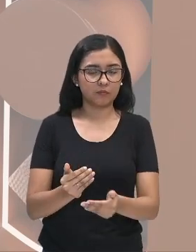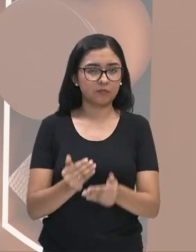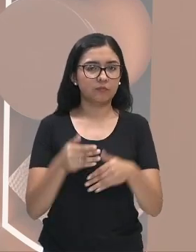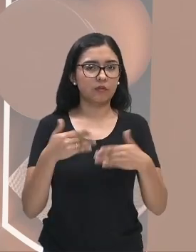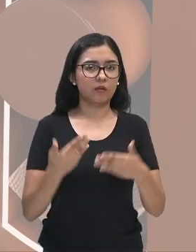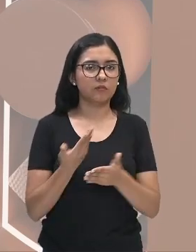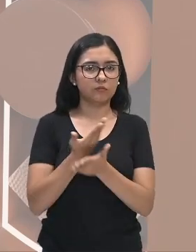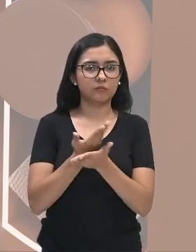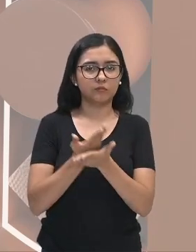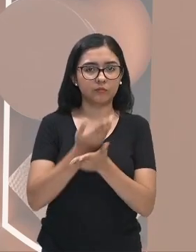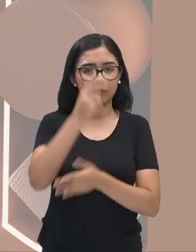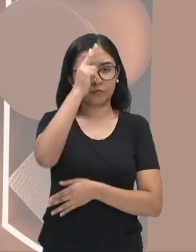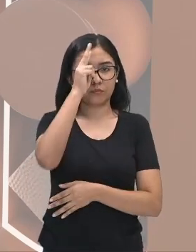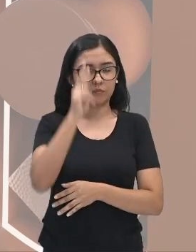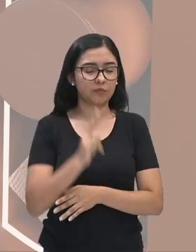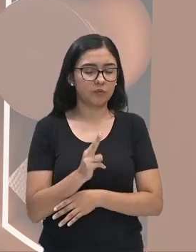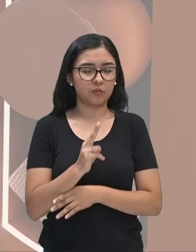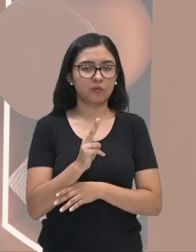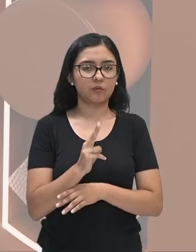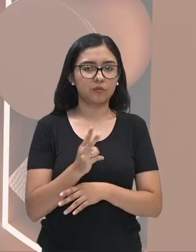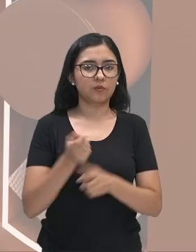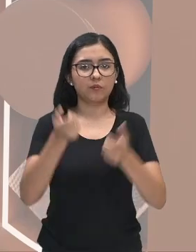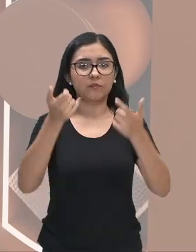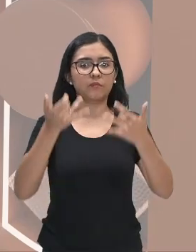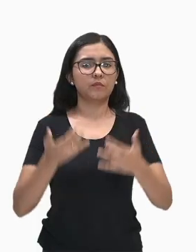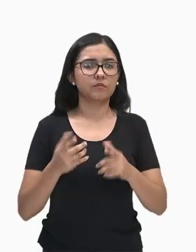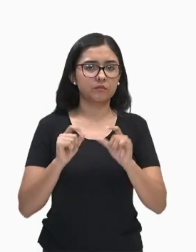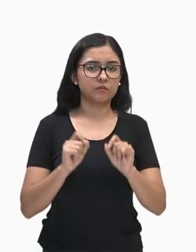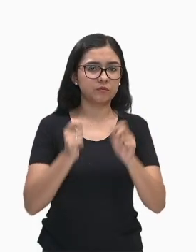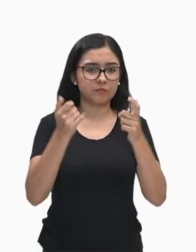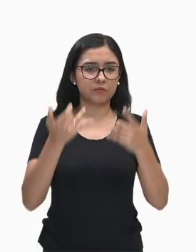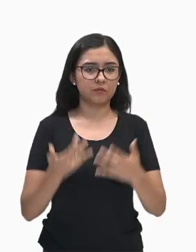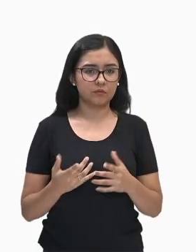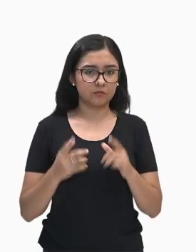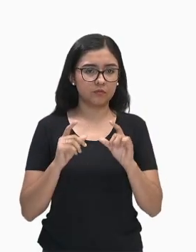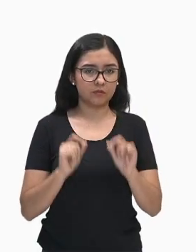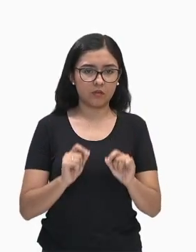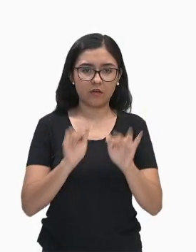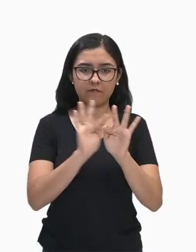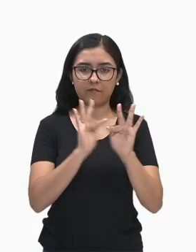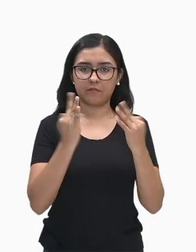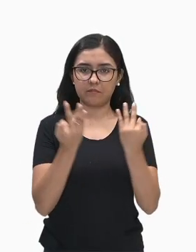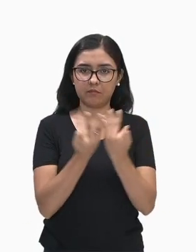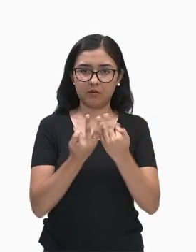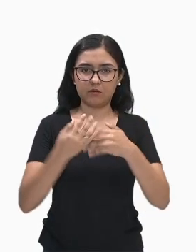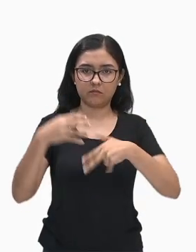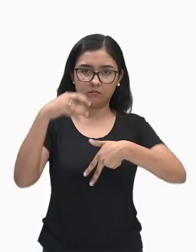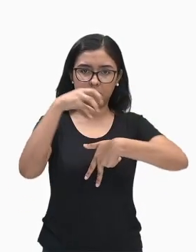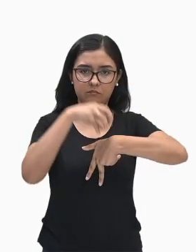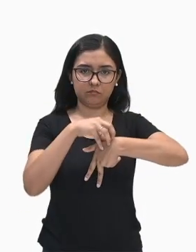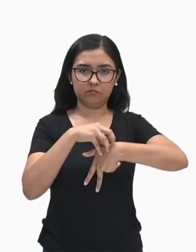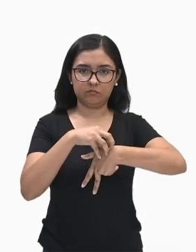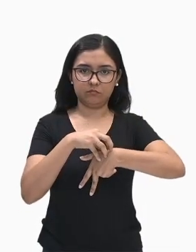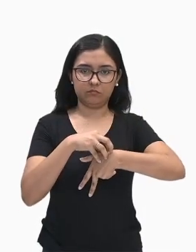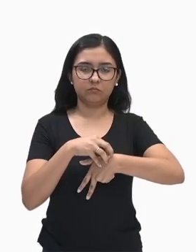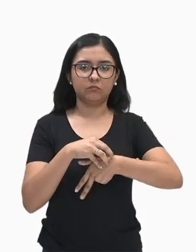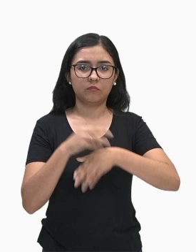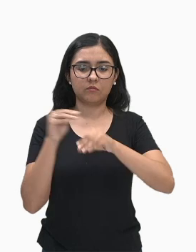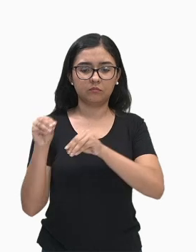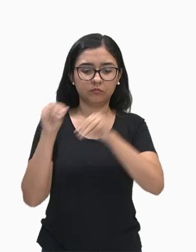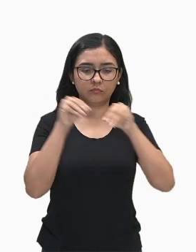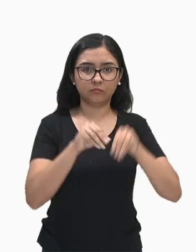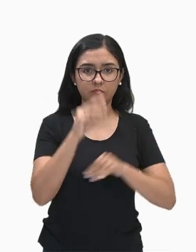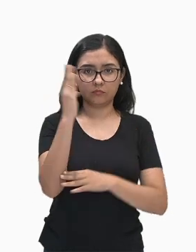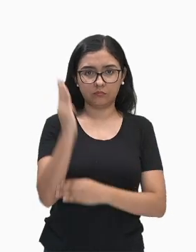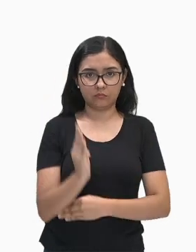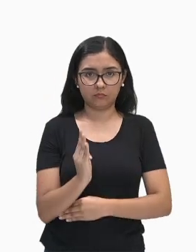história, começando falando da família real no Brasil. O que trouxe ela aqui? Então vamos lá. O que